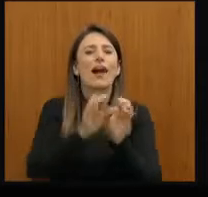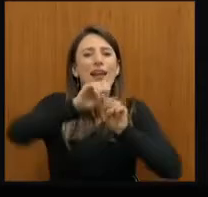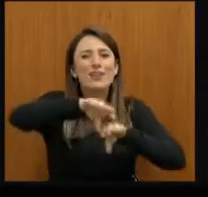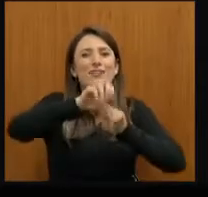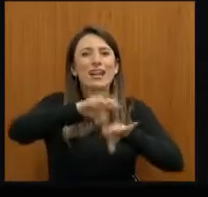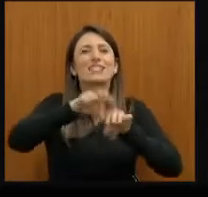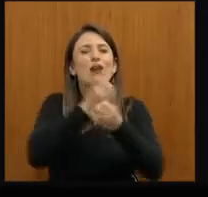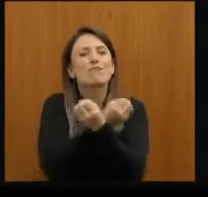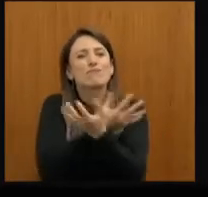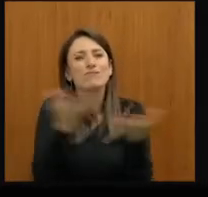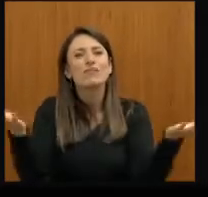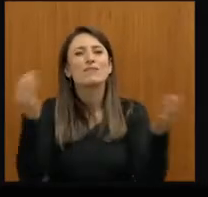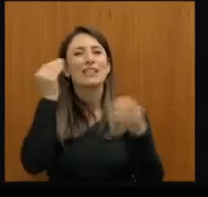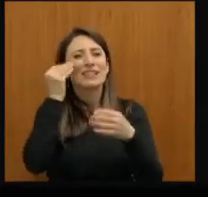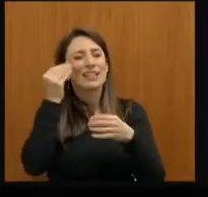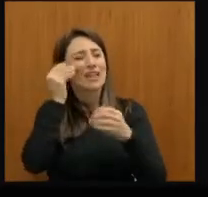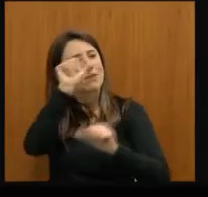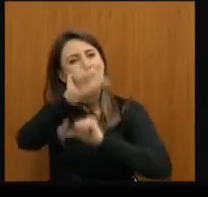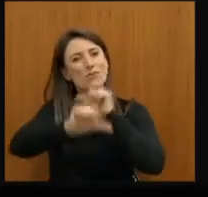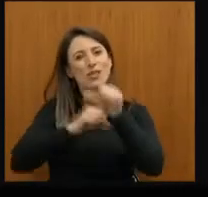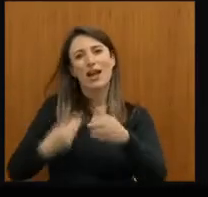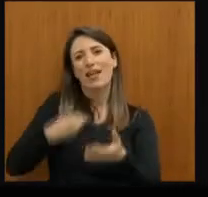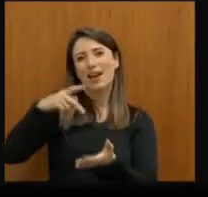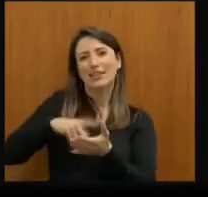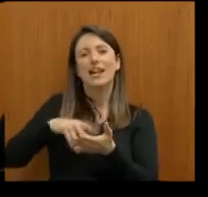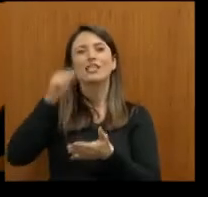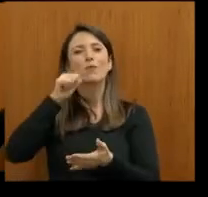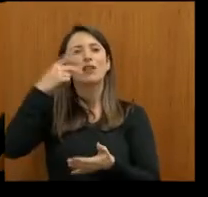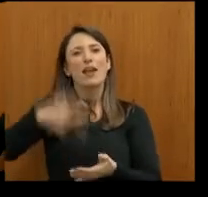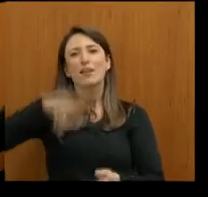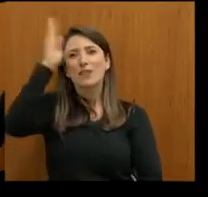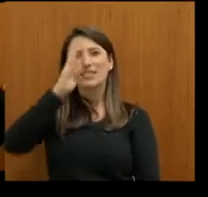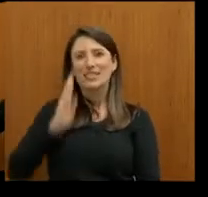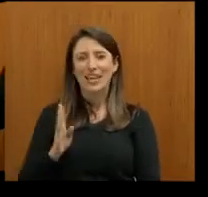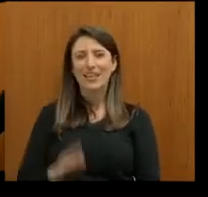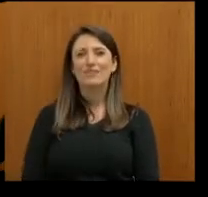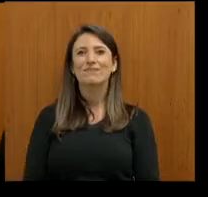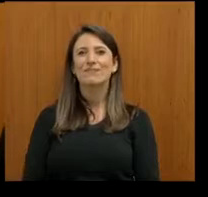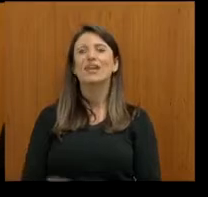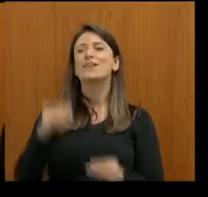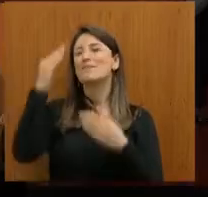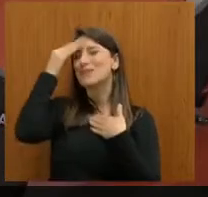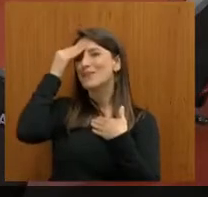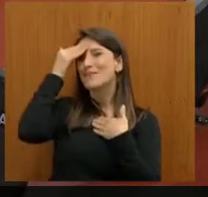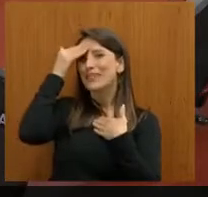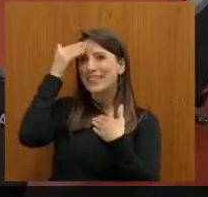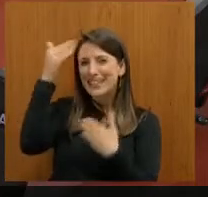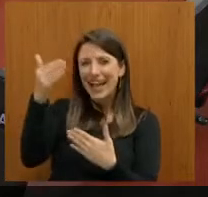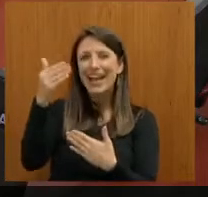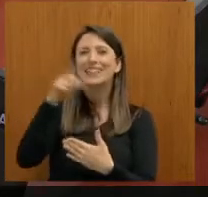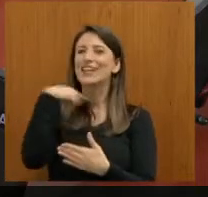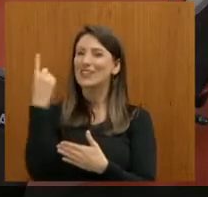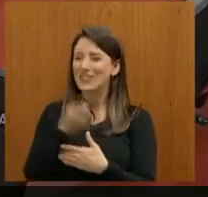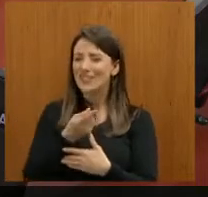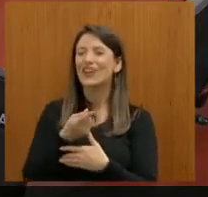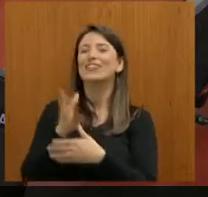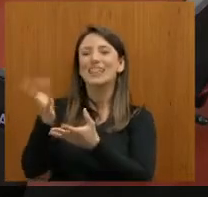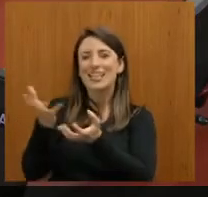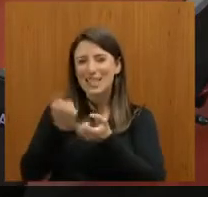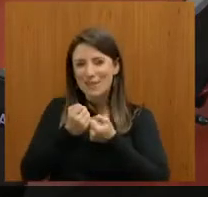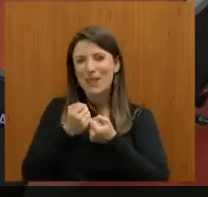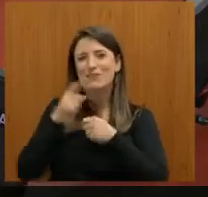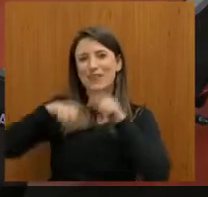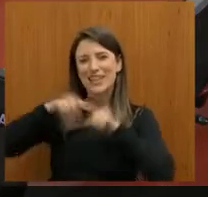mudança da realidade da mulher brasileira é muito obrigada Amado todas nós aqui já estamos com o seu material nós vamos também